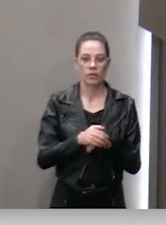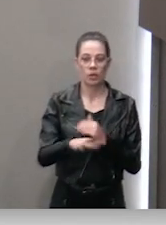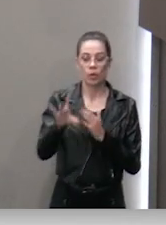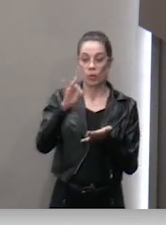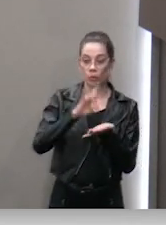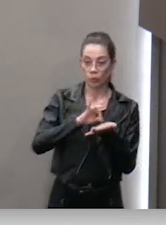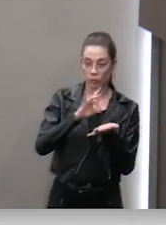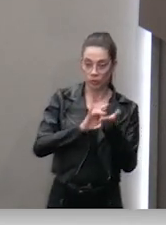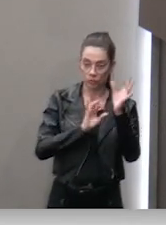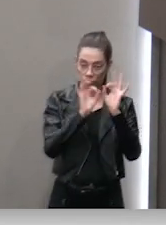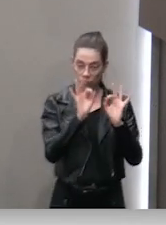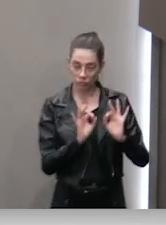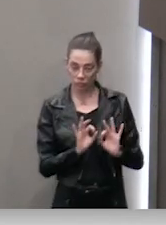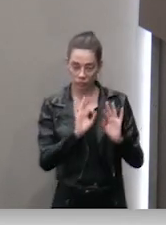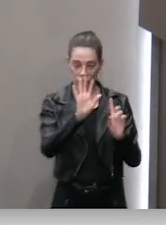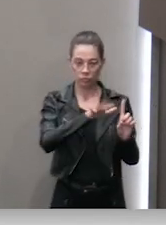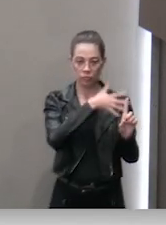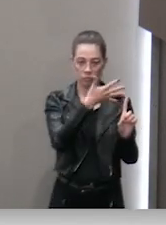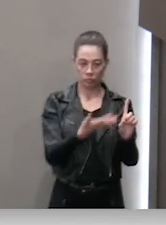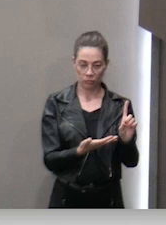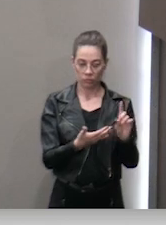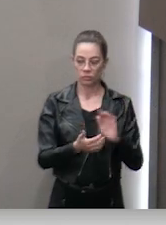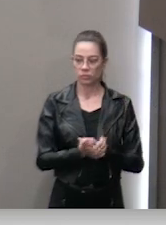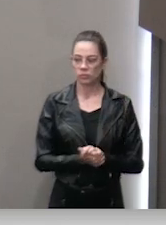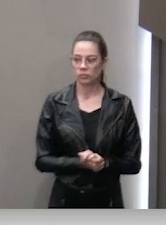né, então, da homenagem. Vamos lá.